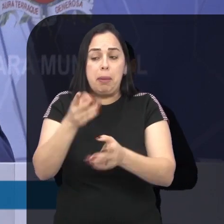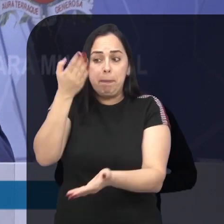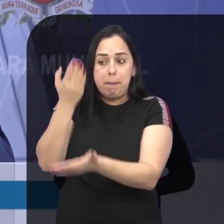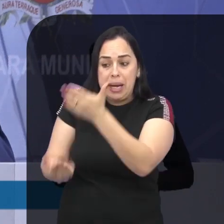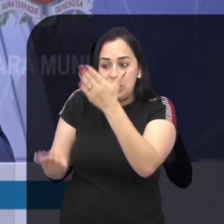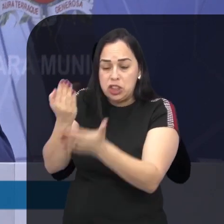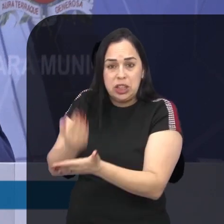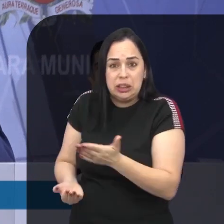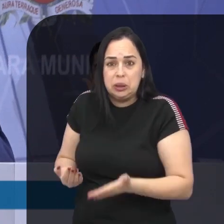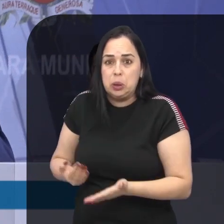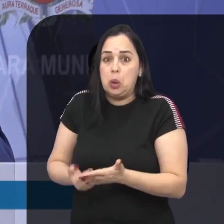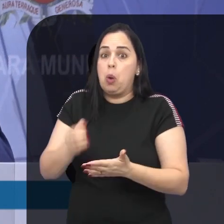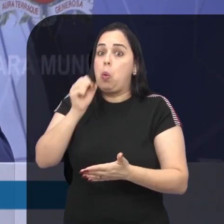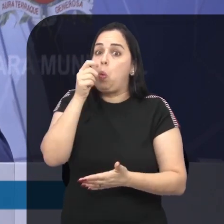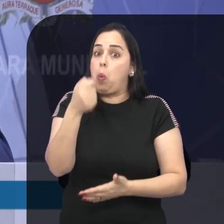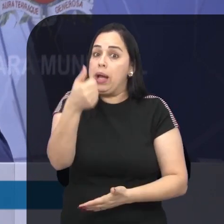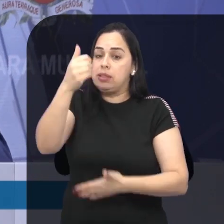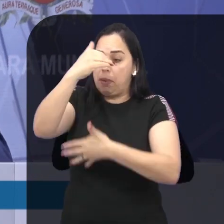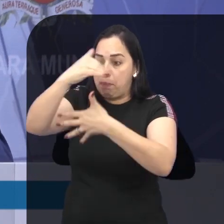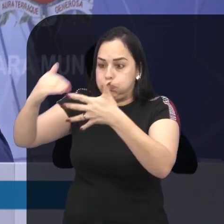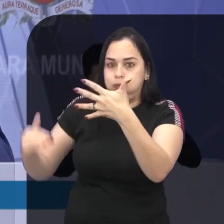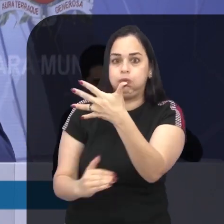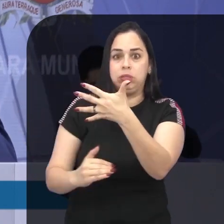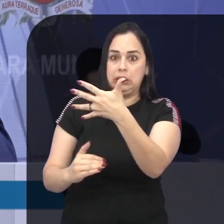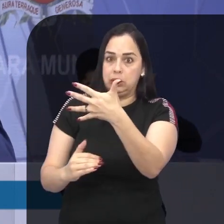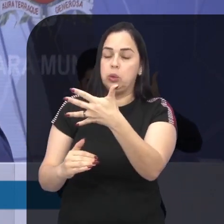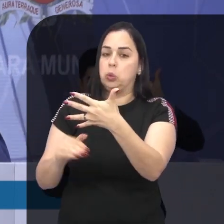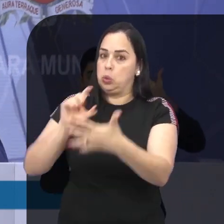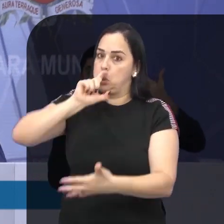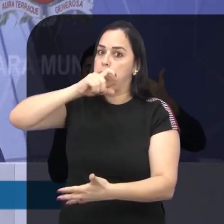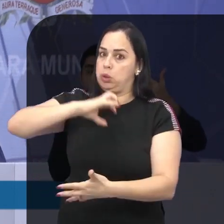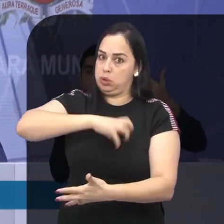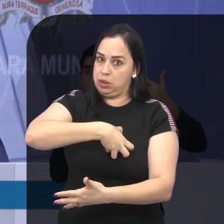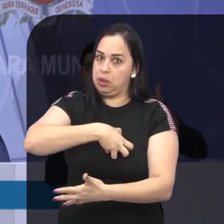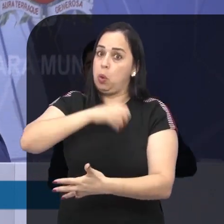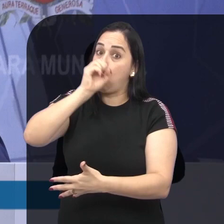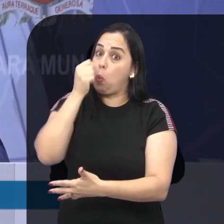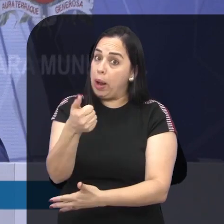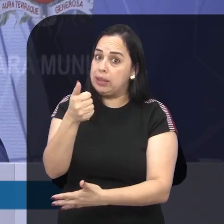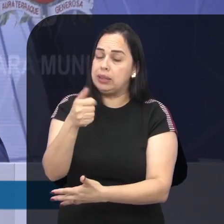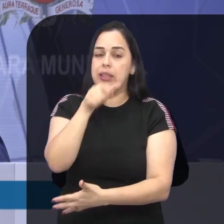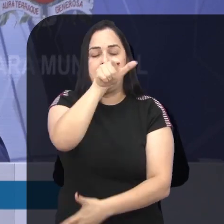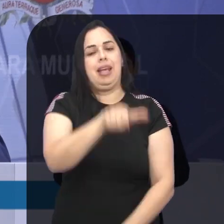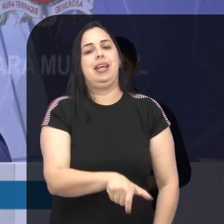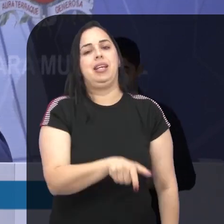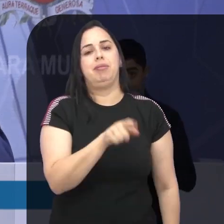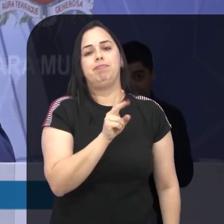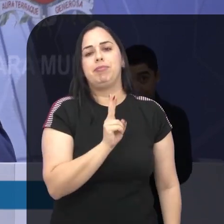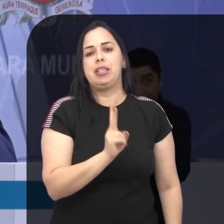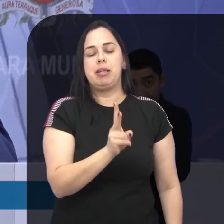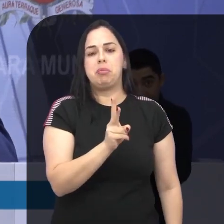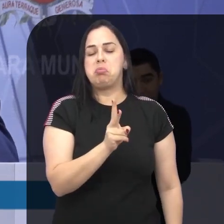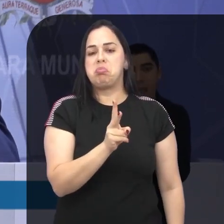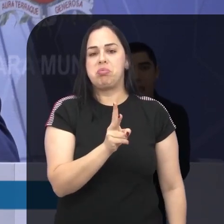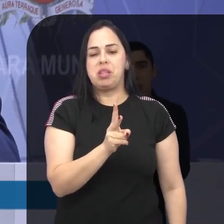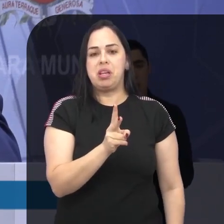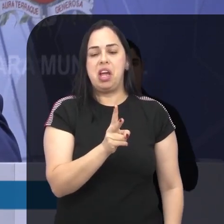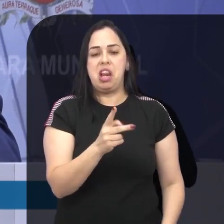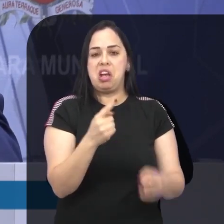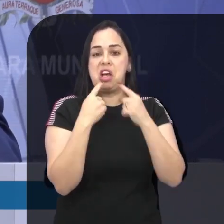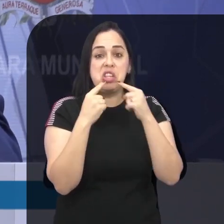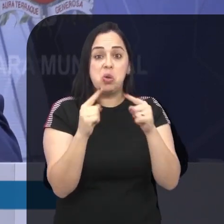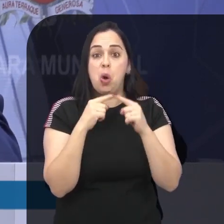gente perdia, quase chegamos à zona de rebaixamento, né? E o Fernando, em nenhum momento